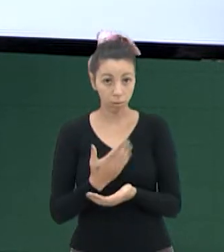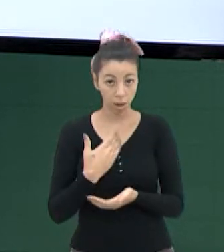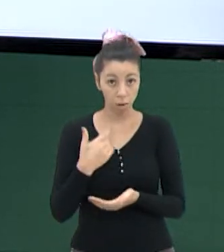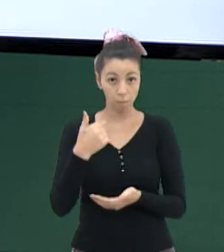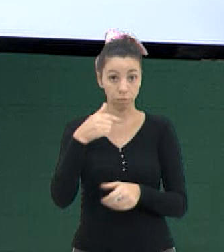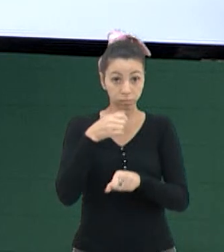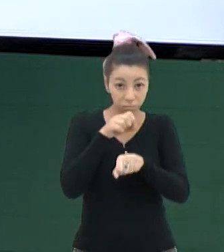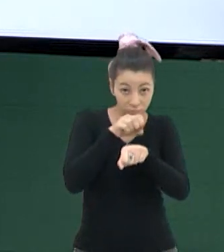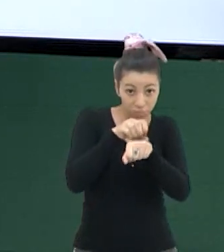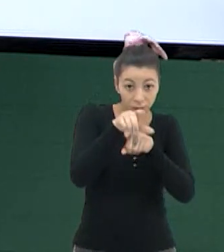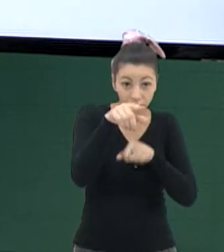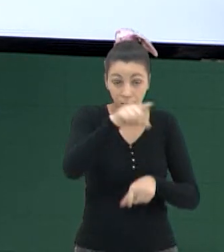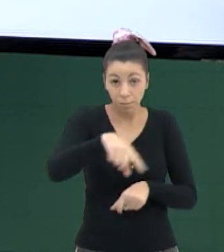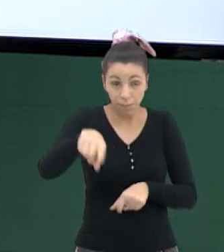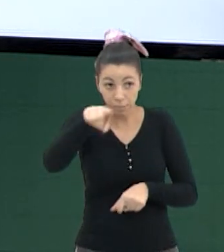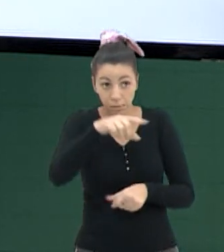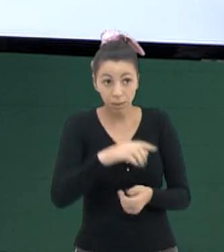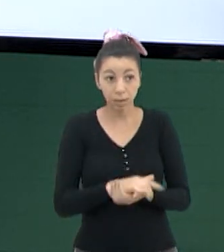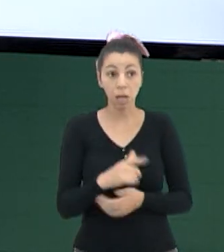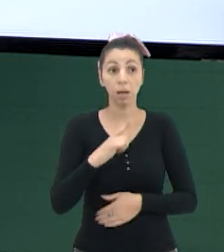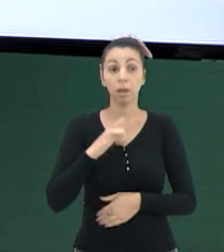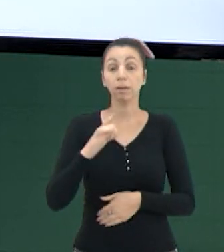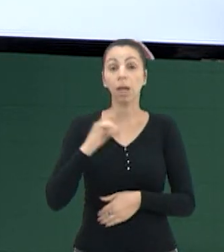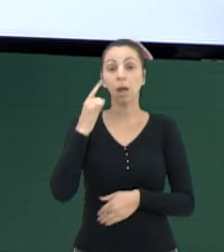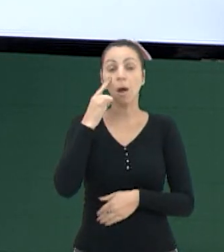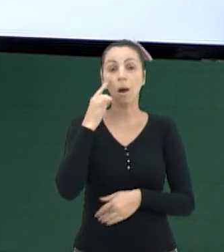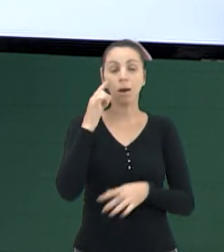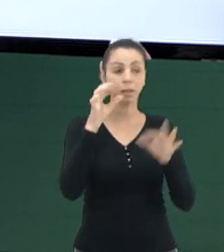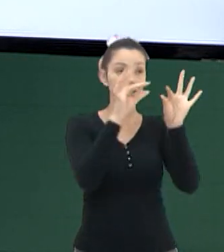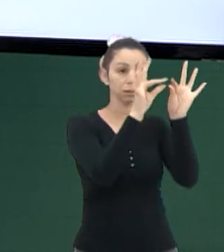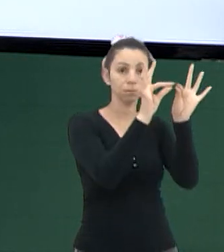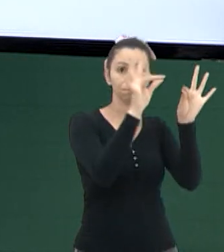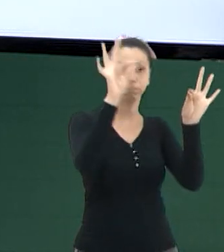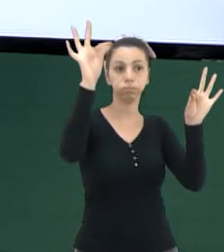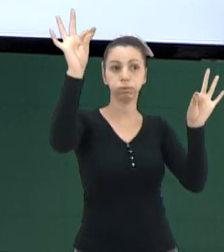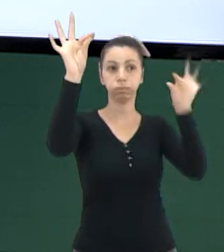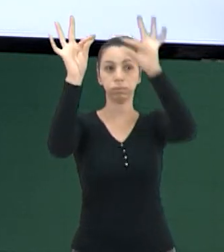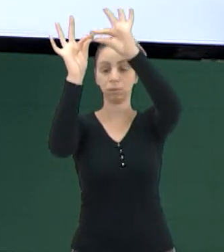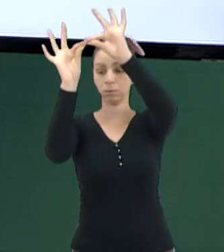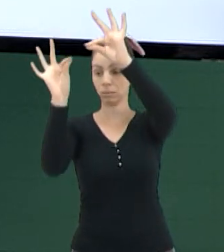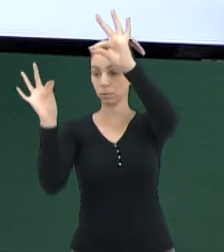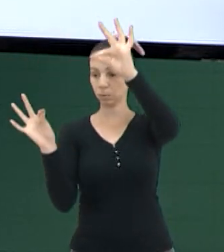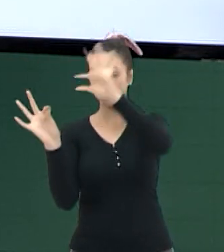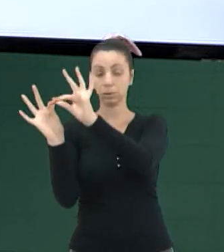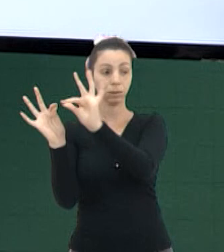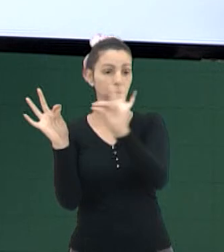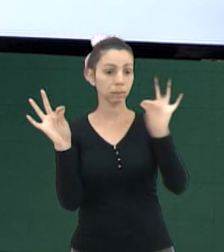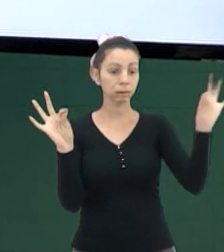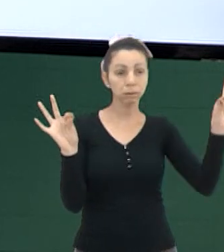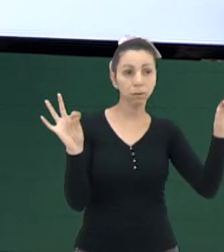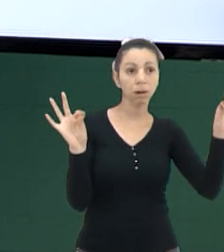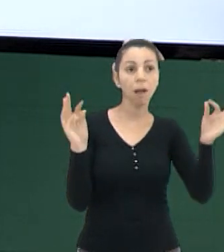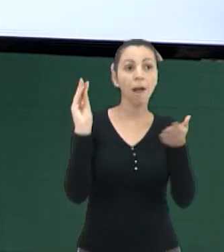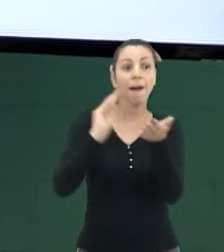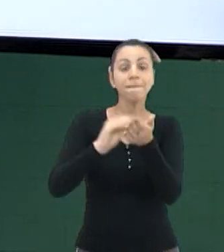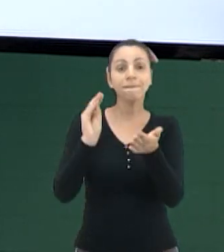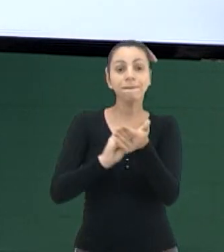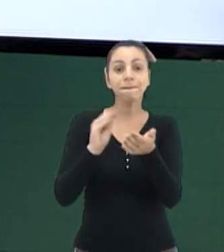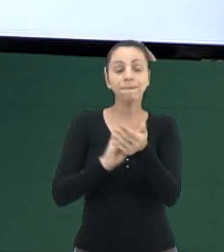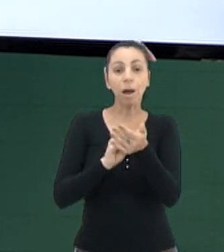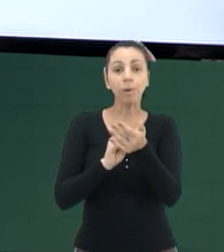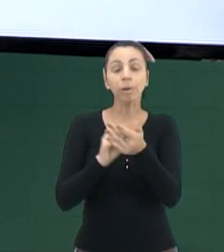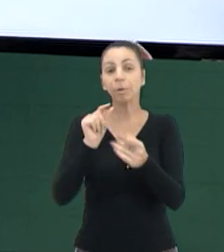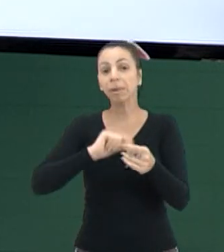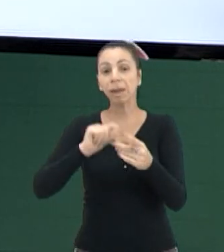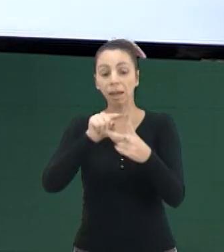vocês começarem. Eu tenho esse triângulo aqui que está me faltando apenas o valor desse daqui. Se eu sei que a soma dos